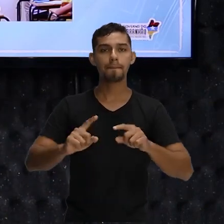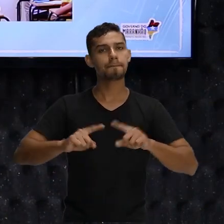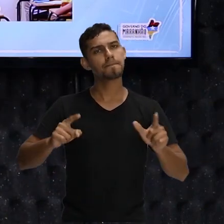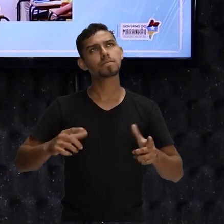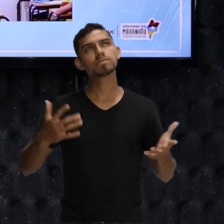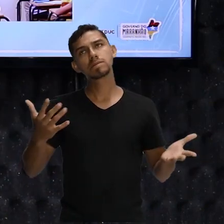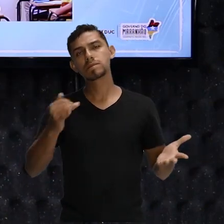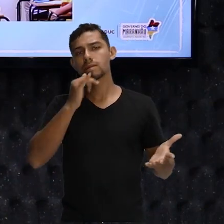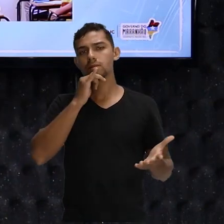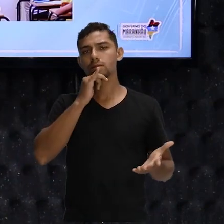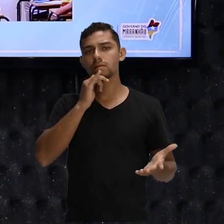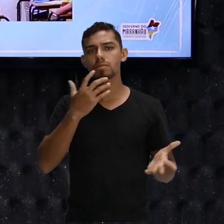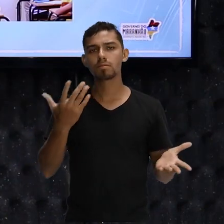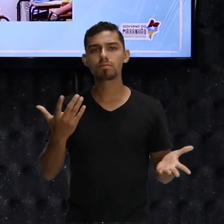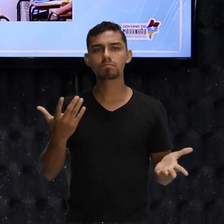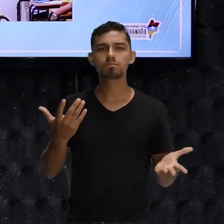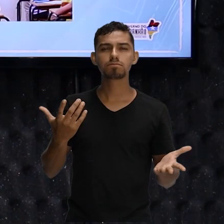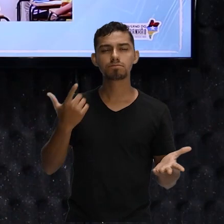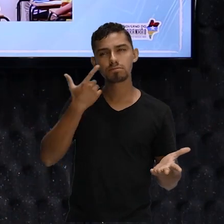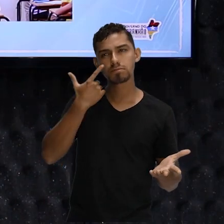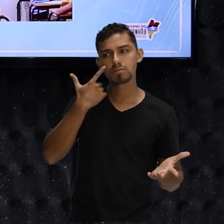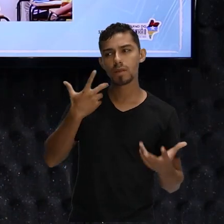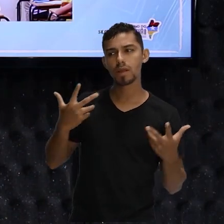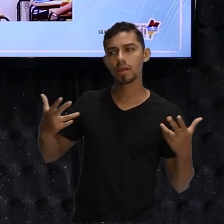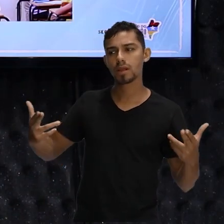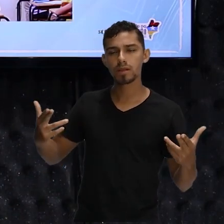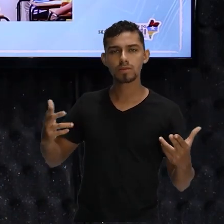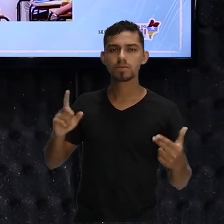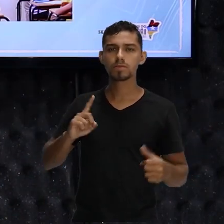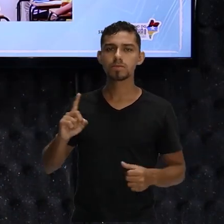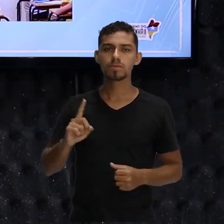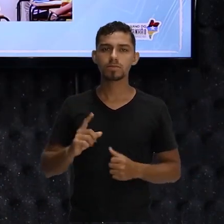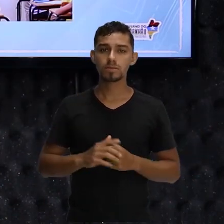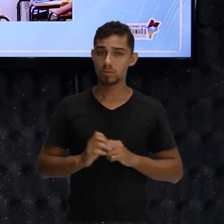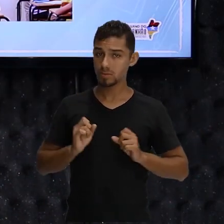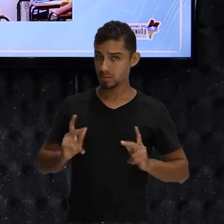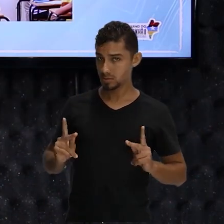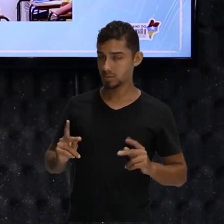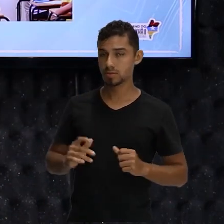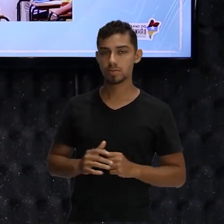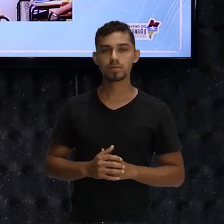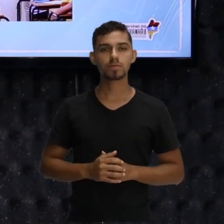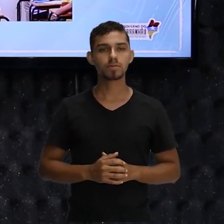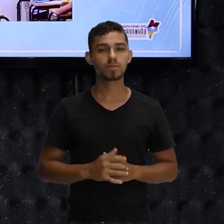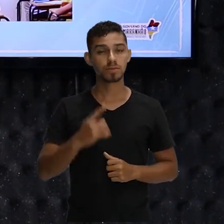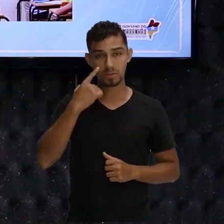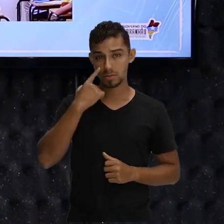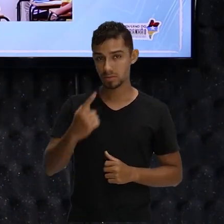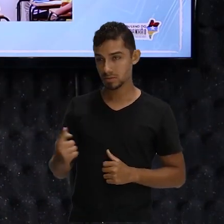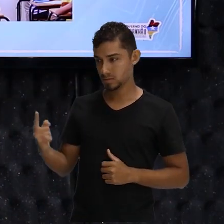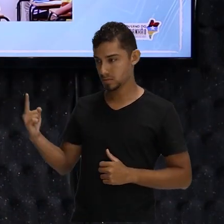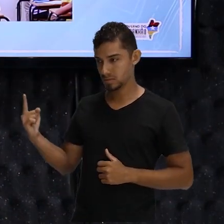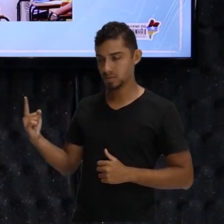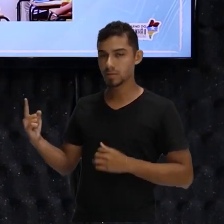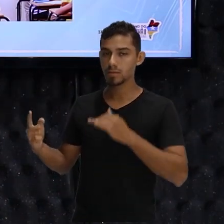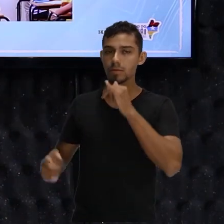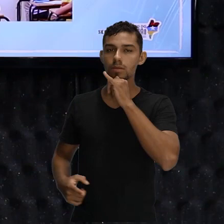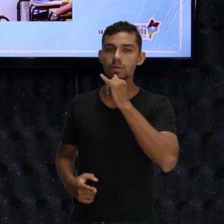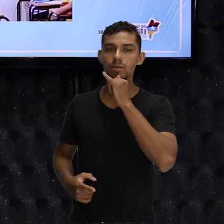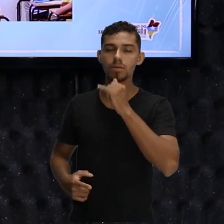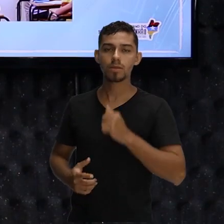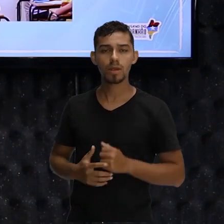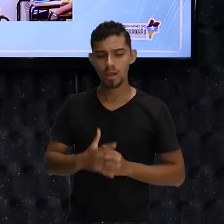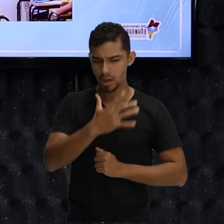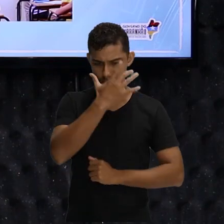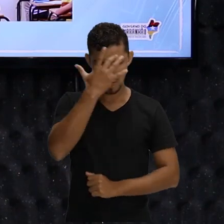não quer dizer que eles se refiram a coisas que sejam iguais, ok? Vamos lá, vem aqui comigo. Exemplo, quando a pessoa adquire